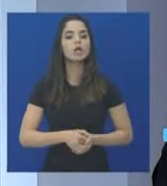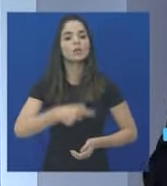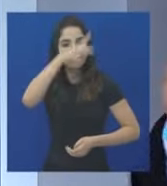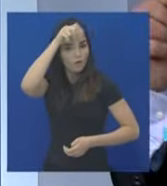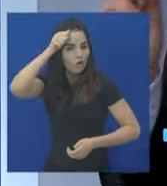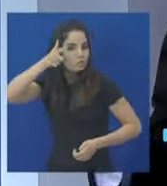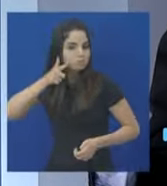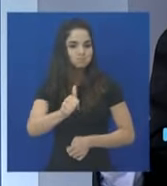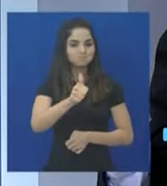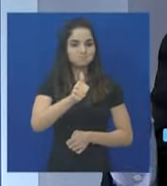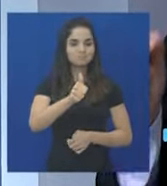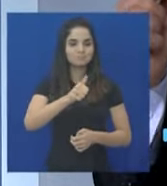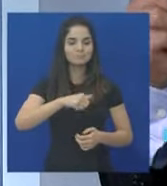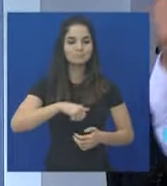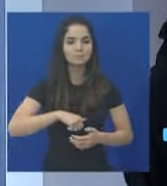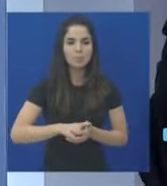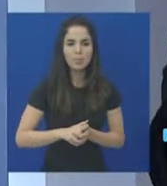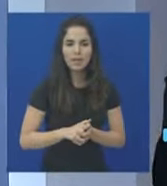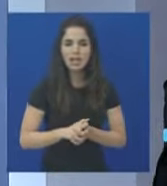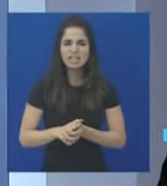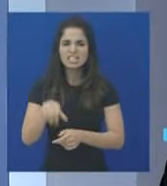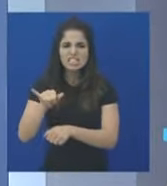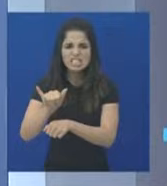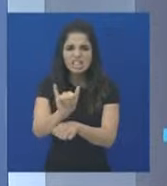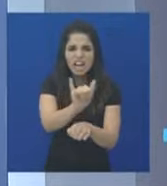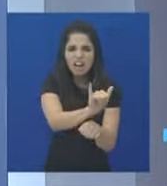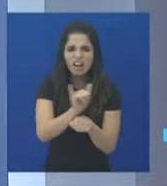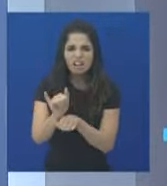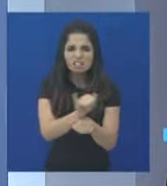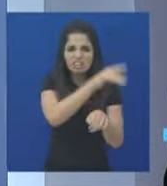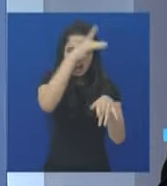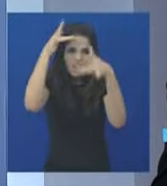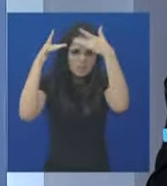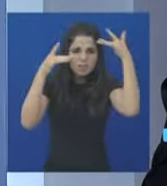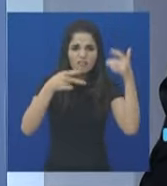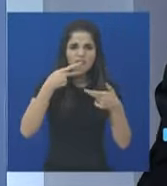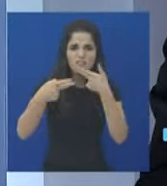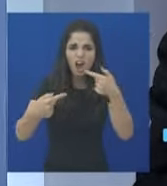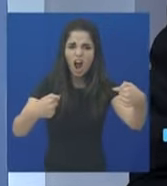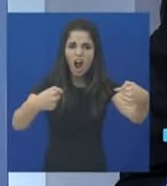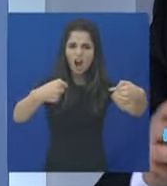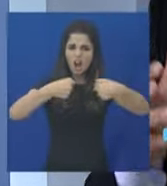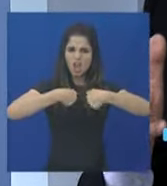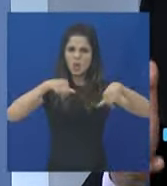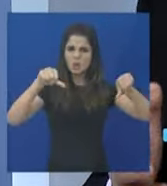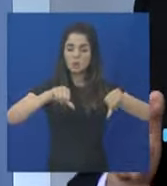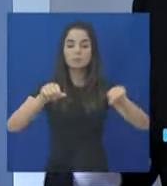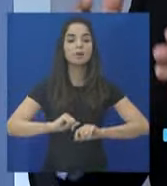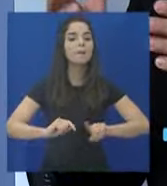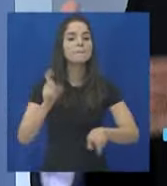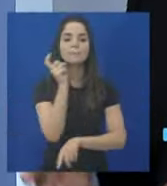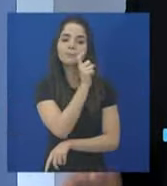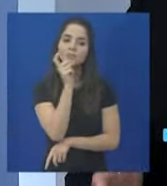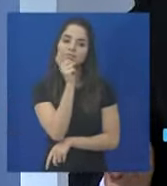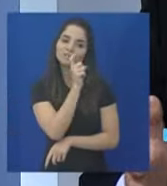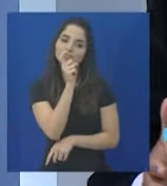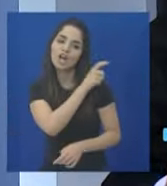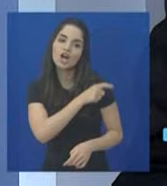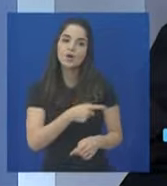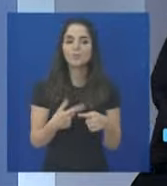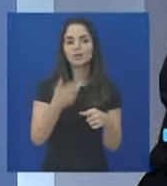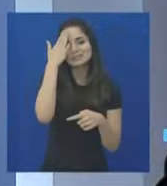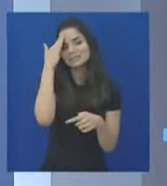A arma de enganar a população falando que eu sou candidato é uma arma que está sendo utilizada para quem sabe que vai perder a